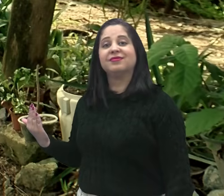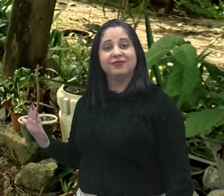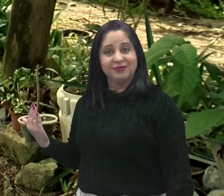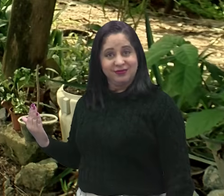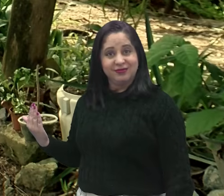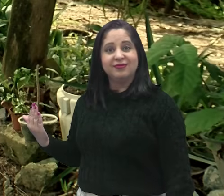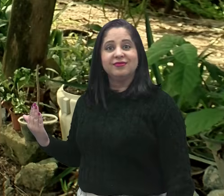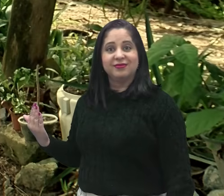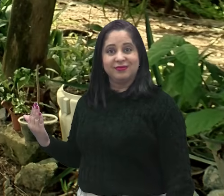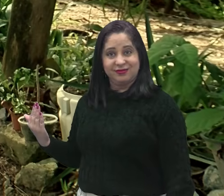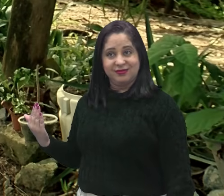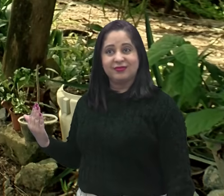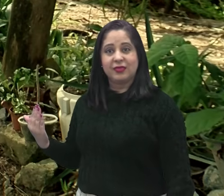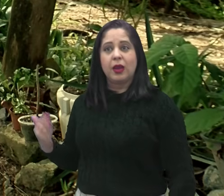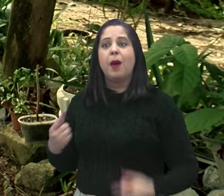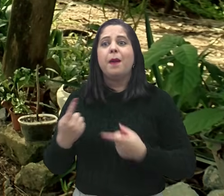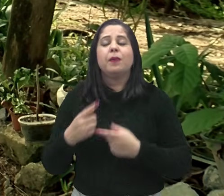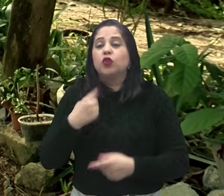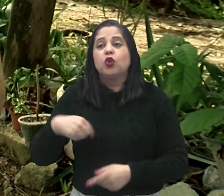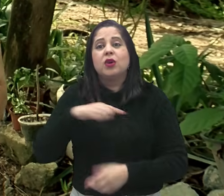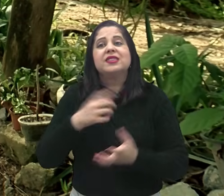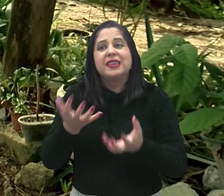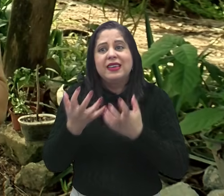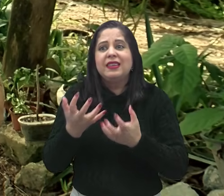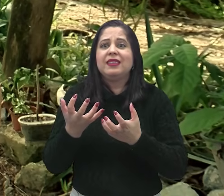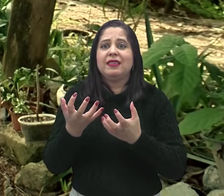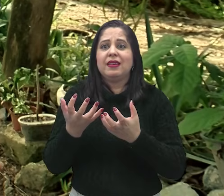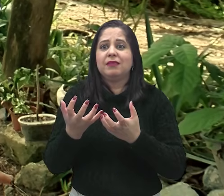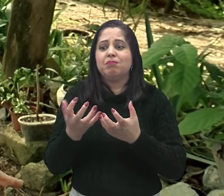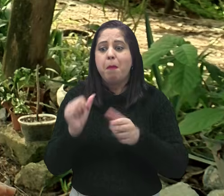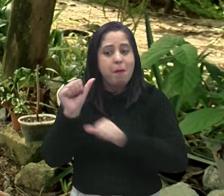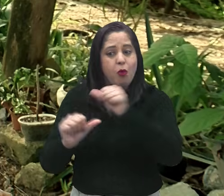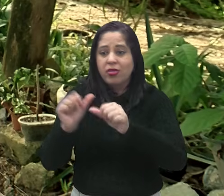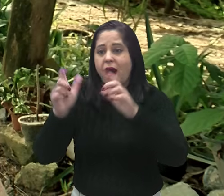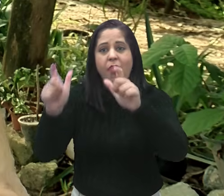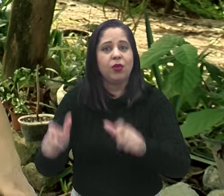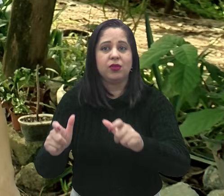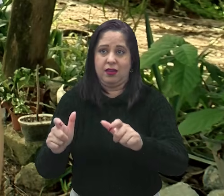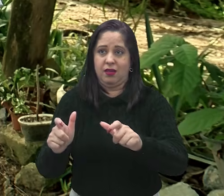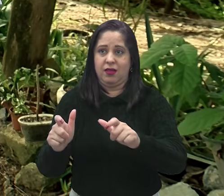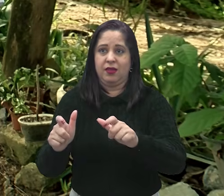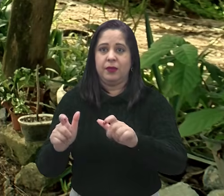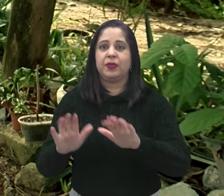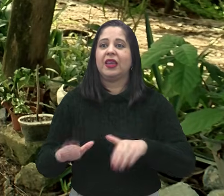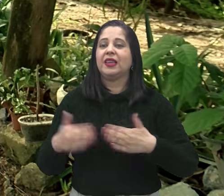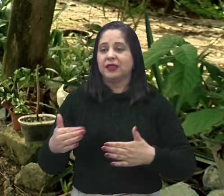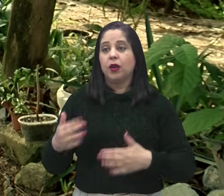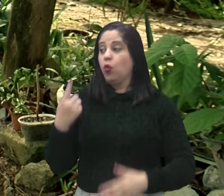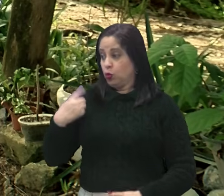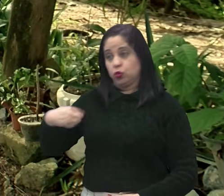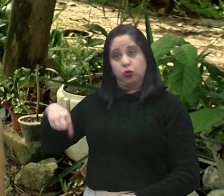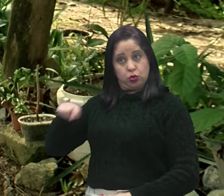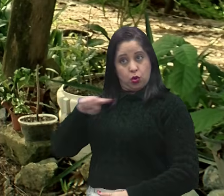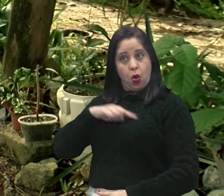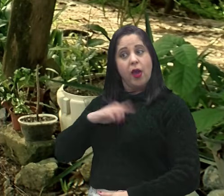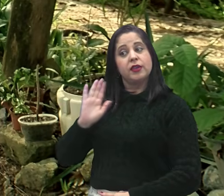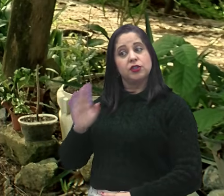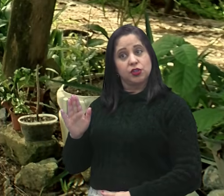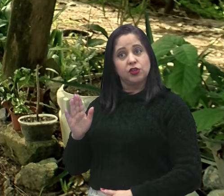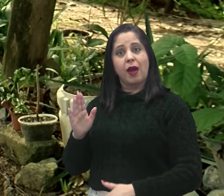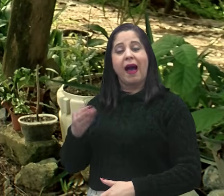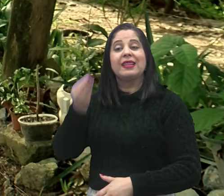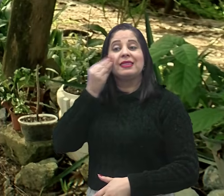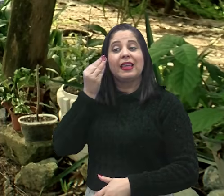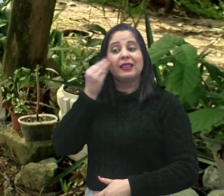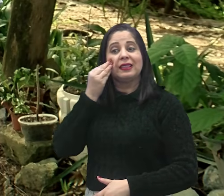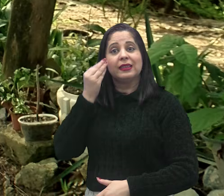gente queria mudar. Então, quando o Ecomuseu chegou, já tinha um movimento aqui das pessoas de modificação. Quando o Ecomuseu